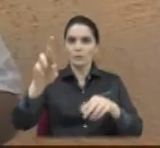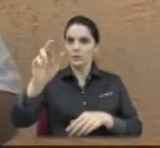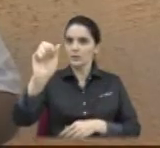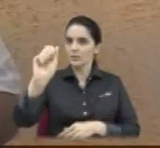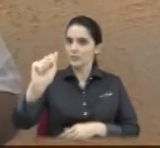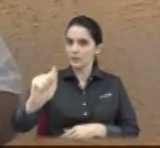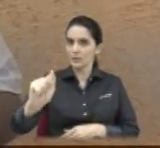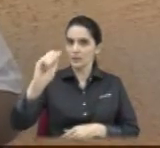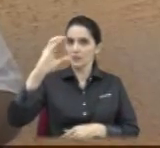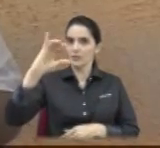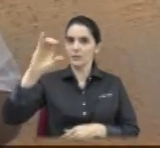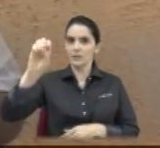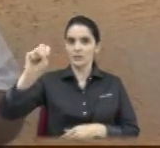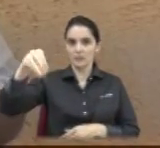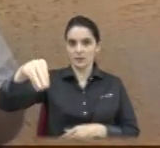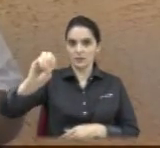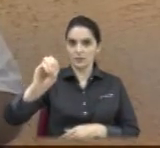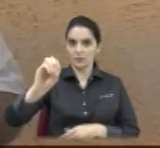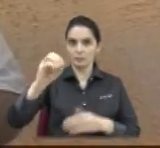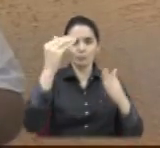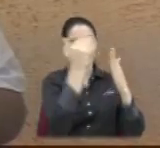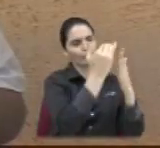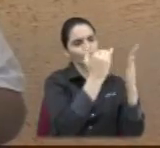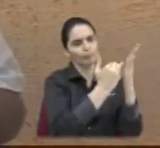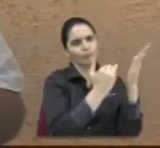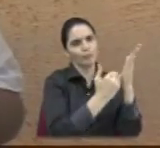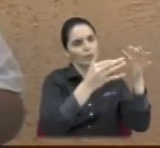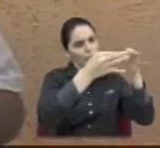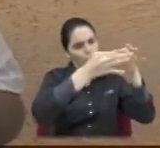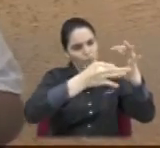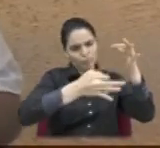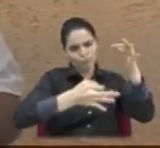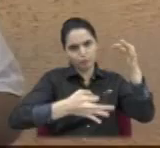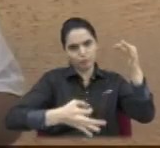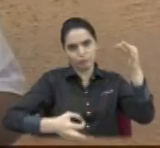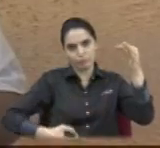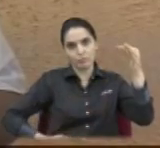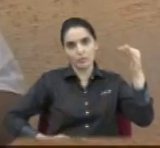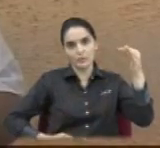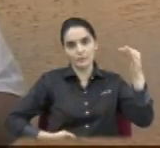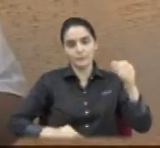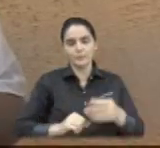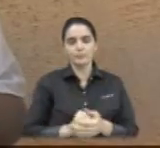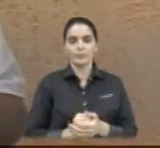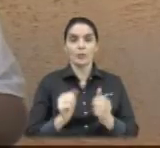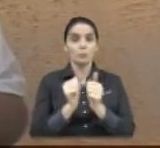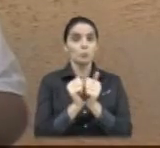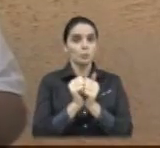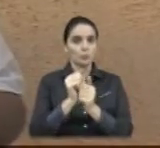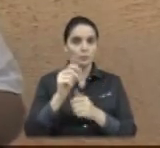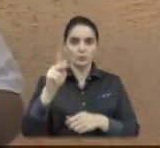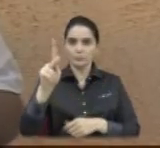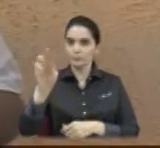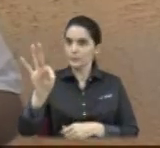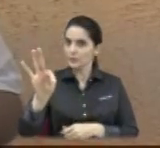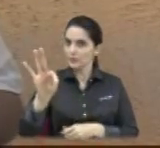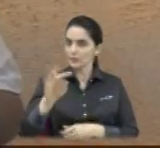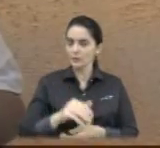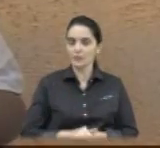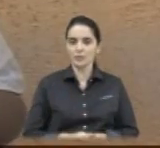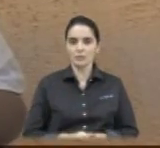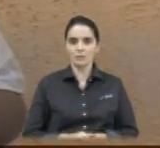nossa pauta de luta extensa e urgente nós a juventude do partido dos trabalhadores estamos cientes de que a transformação